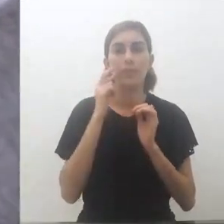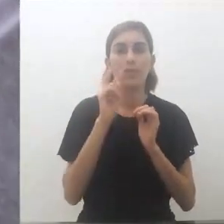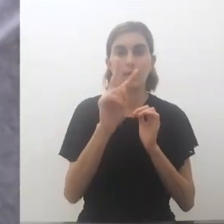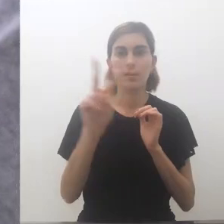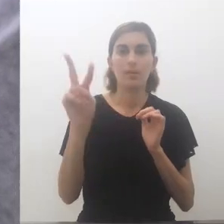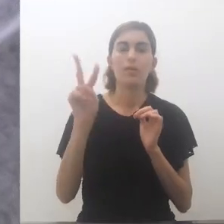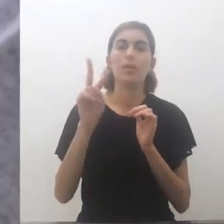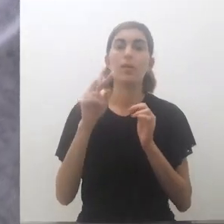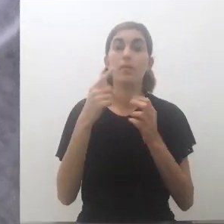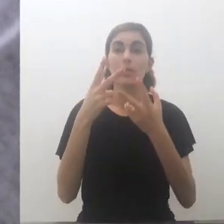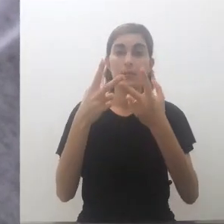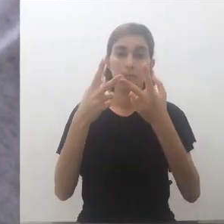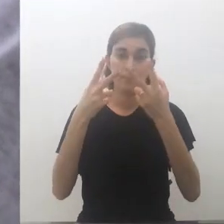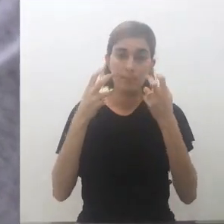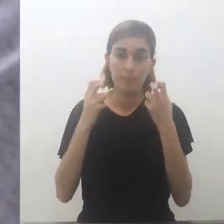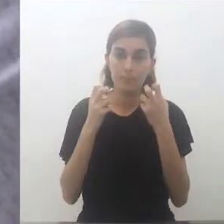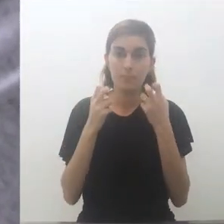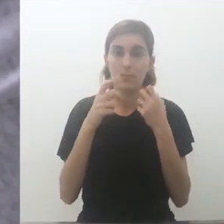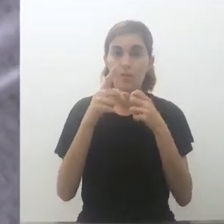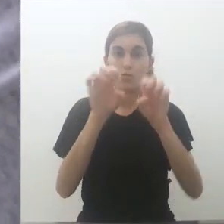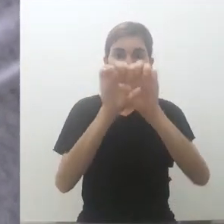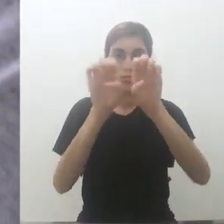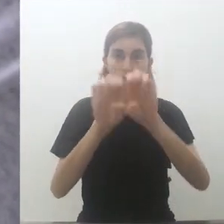vai perceber a estrutura